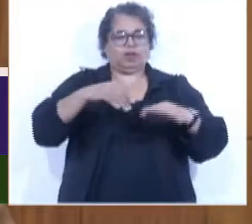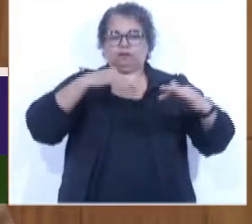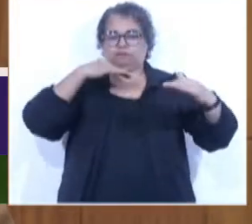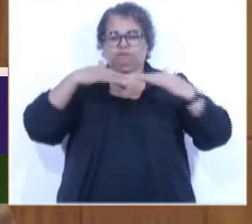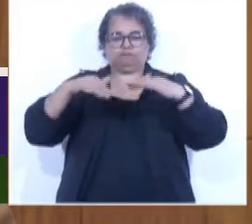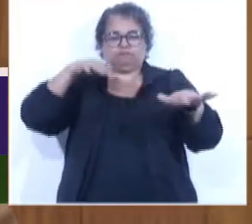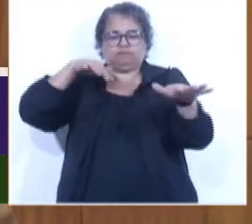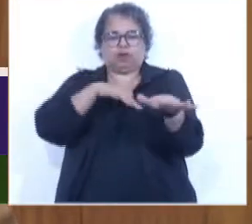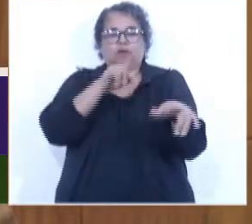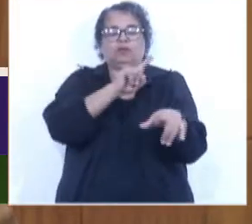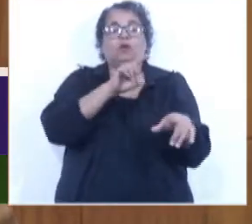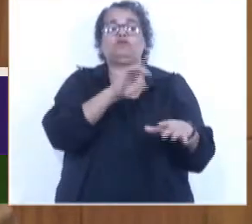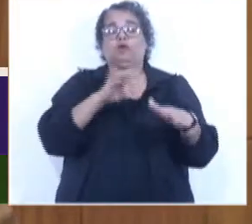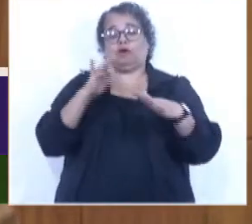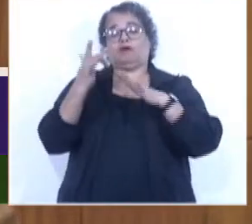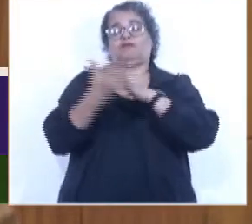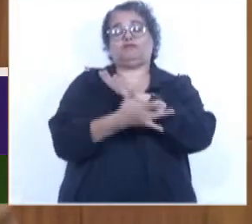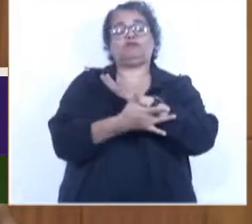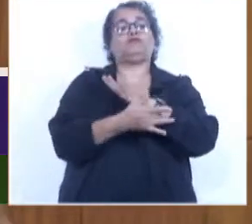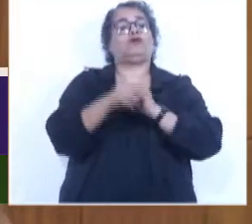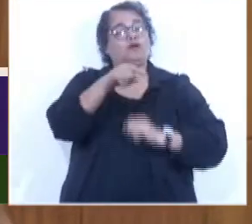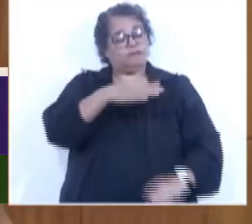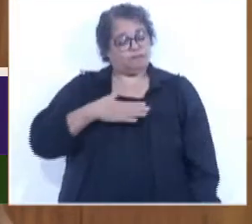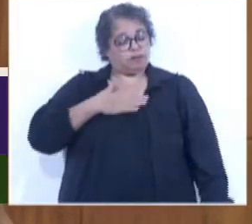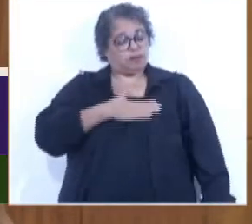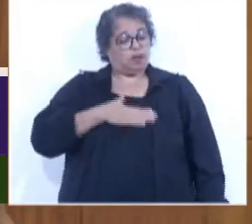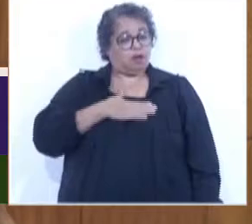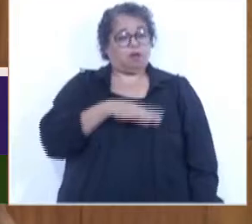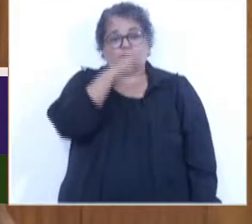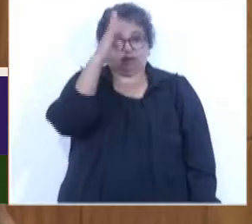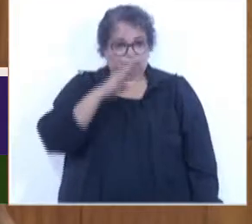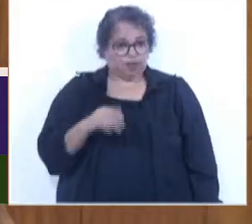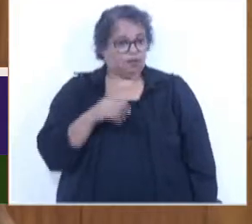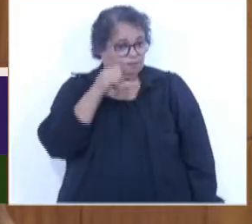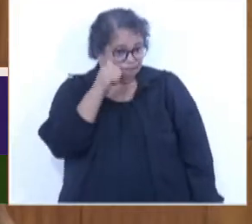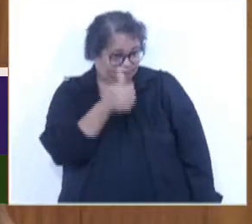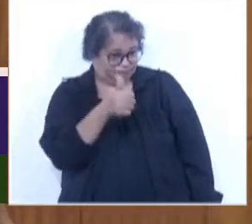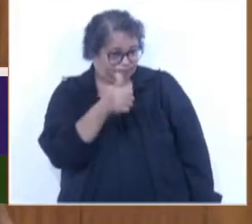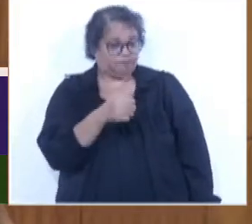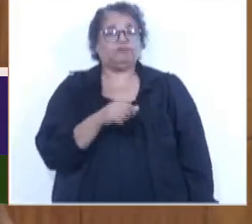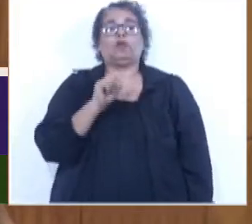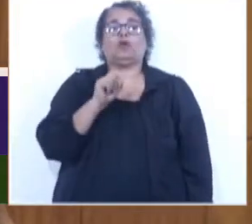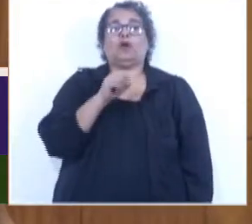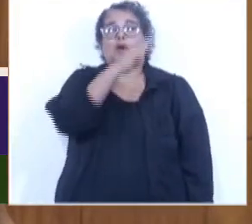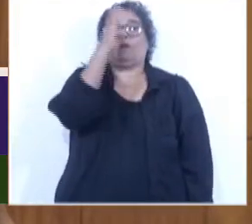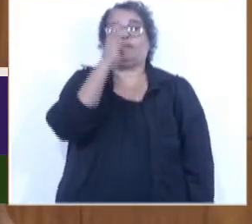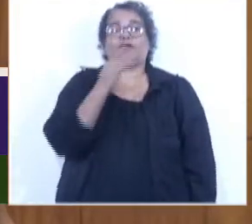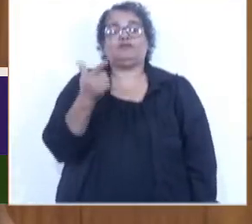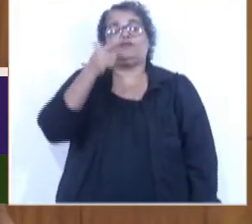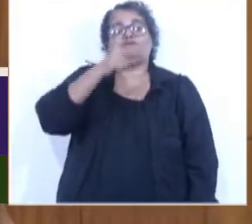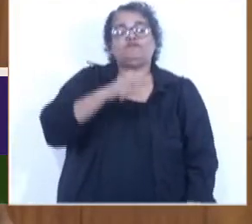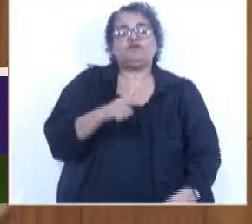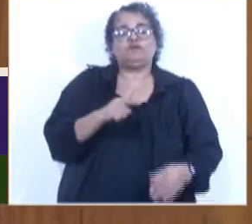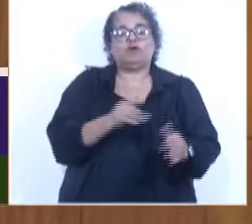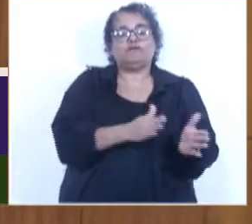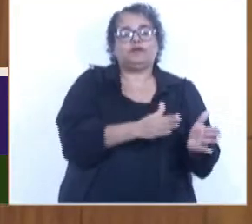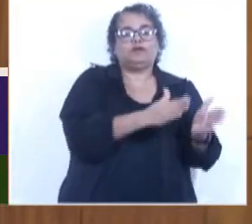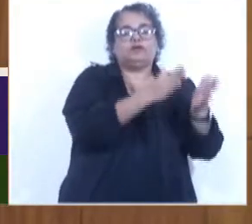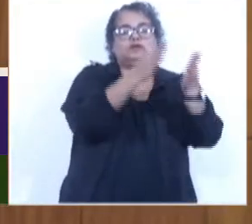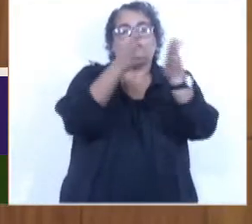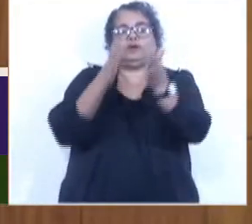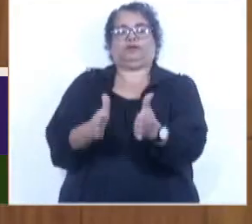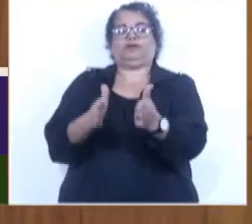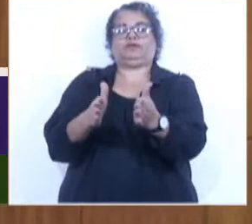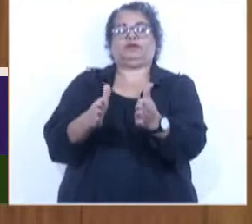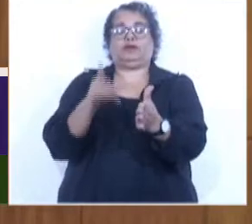nas redes sociais o seu patriotismo o seu amor pelo Brasil nós queremos que o Brasil volte a caminhar nos trilhos sabemos que é difícil